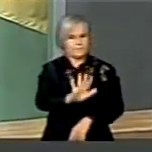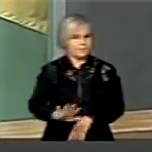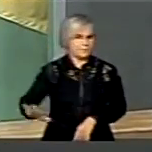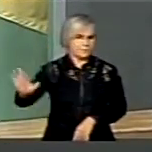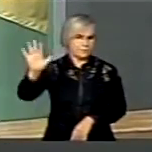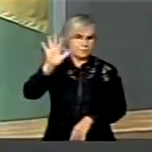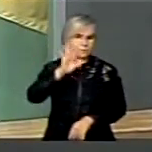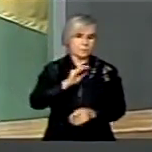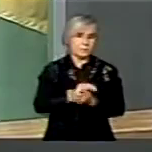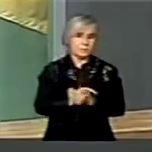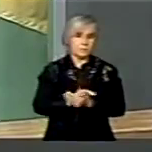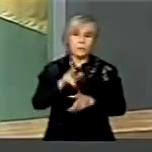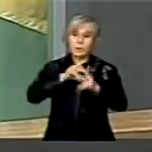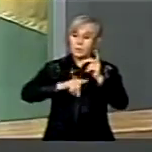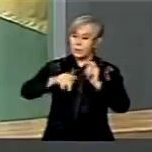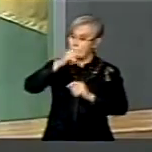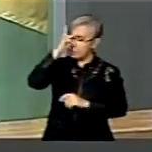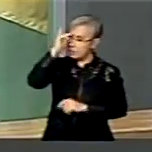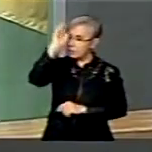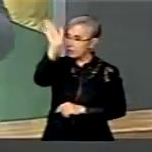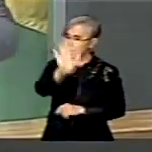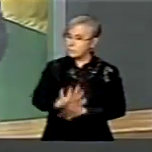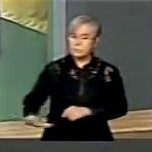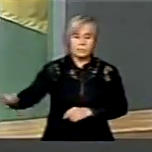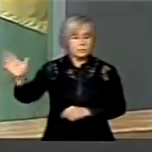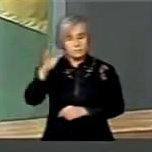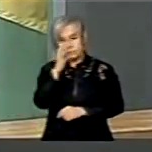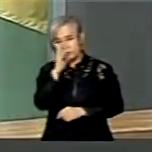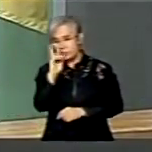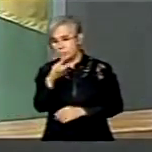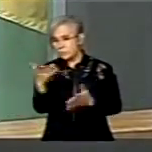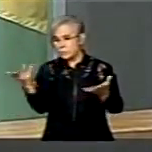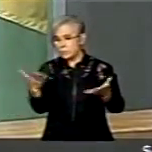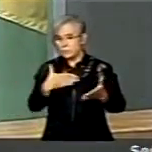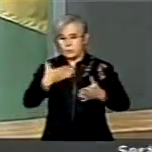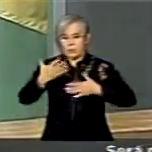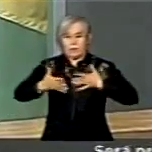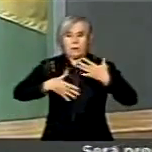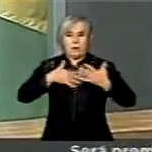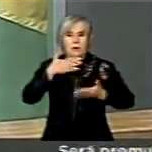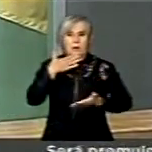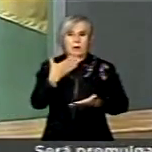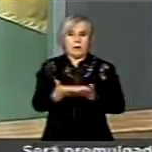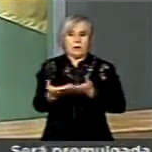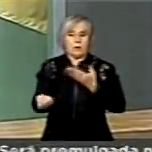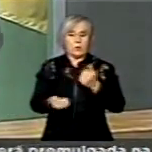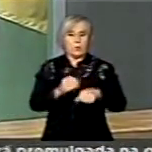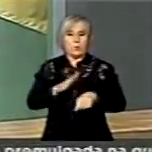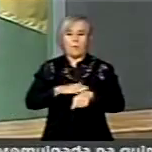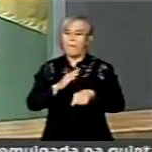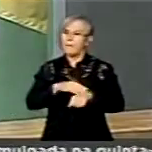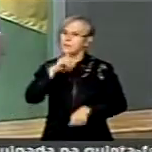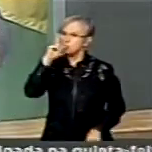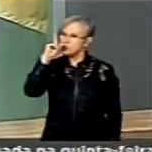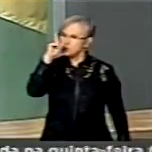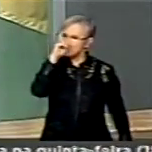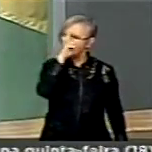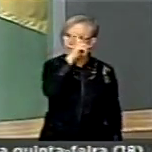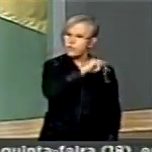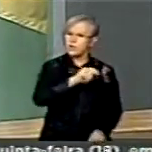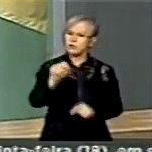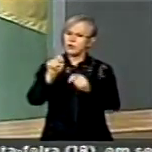Brasil inteiro assiste a um momento de perplexidade diante de um momento crítico da